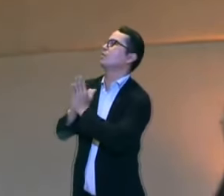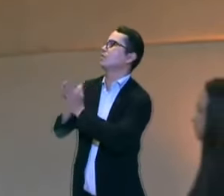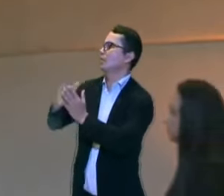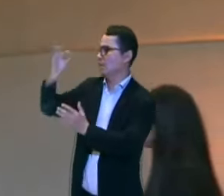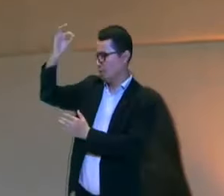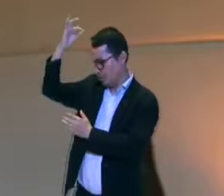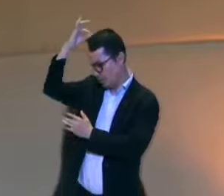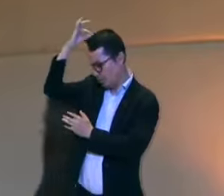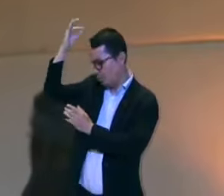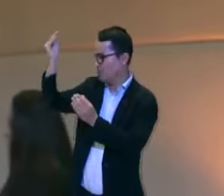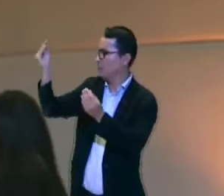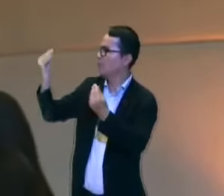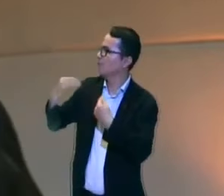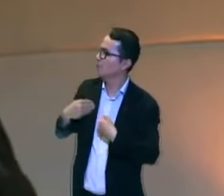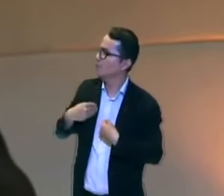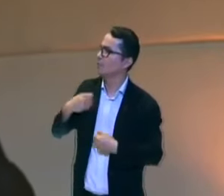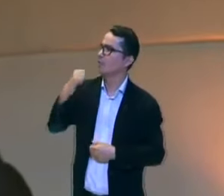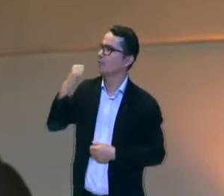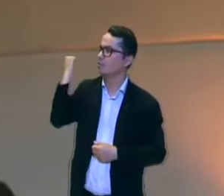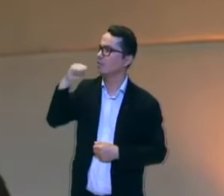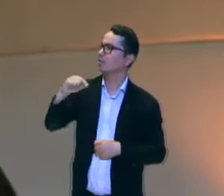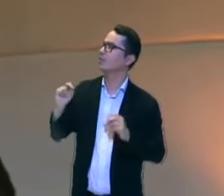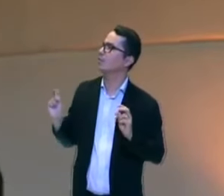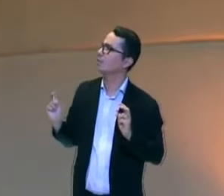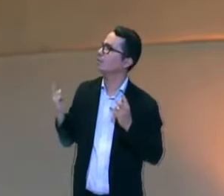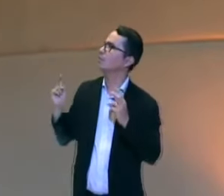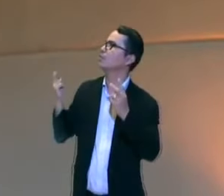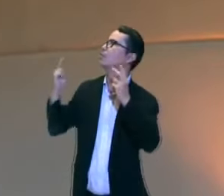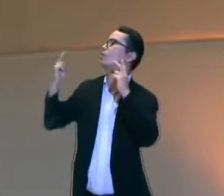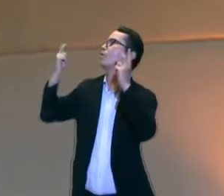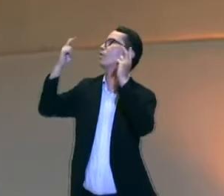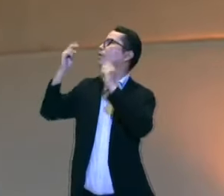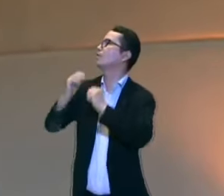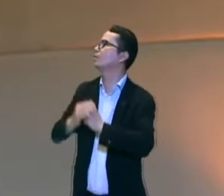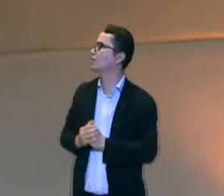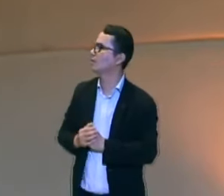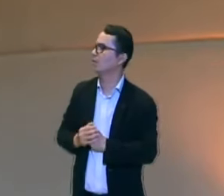dá vitória. Eu quero vencer amanhã e